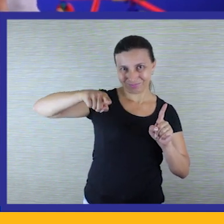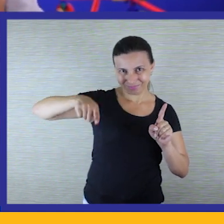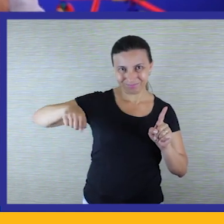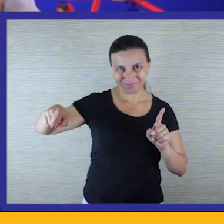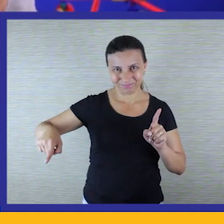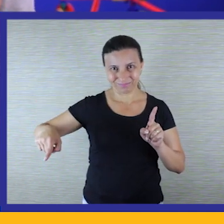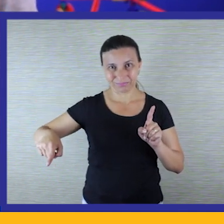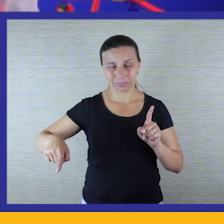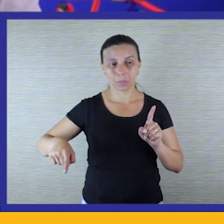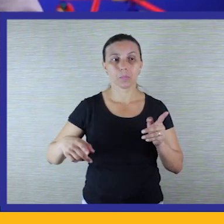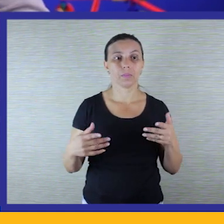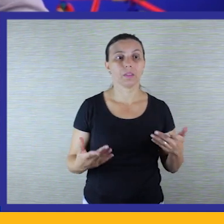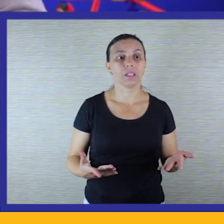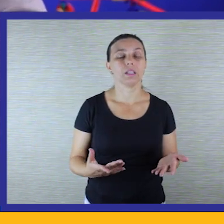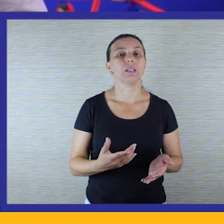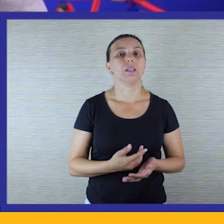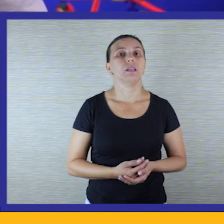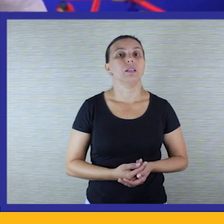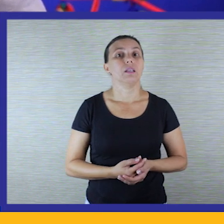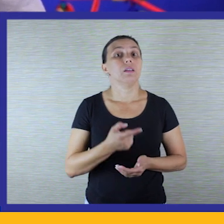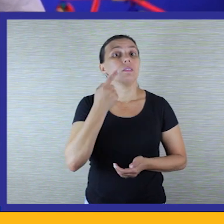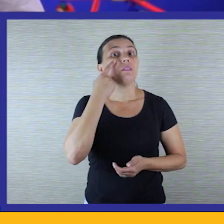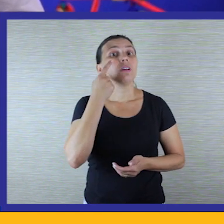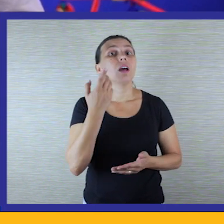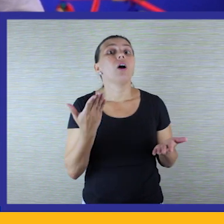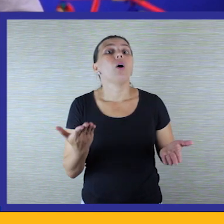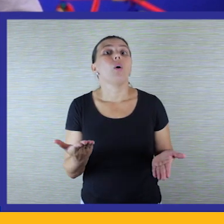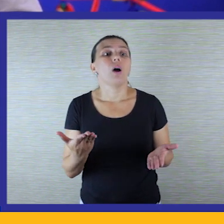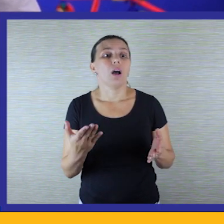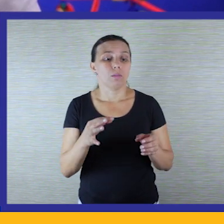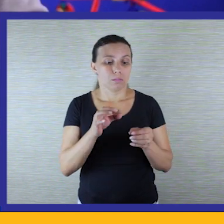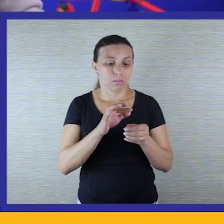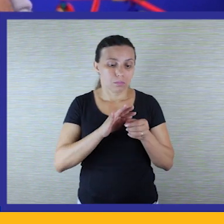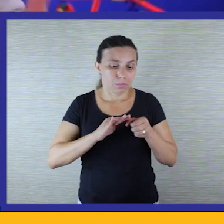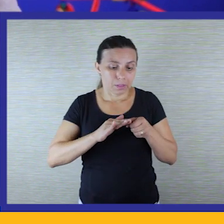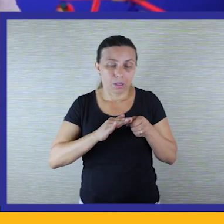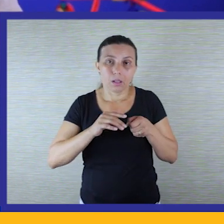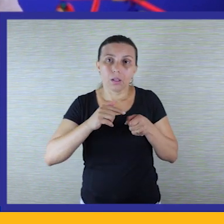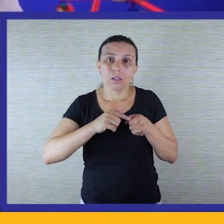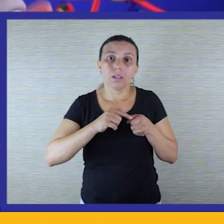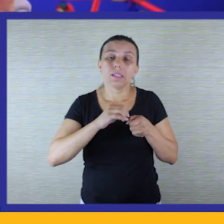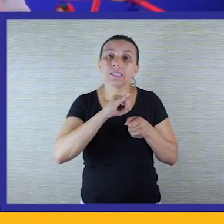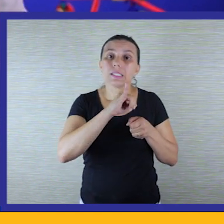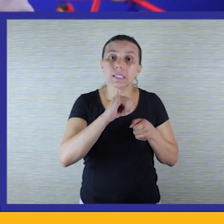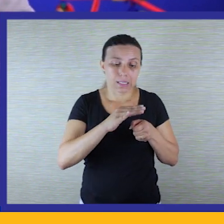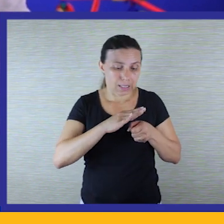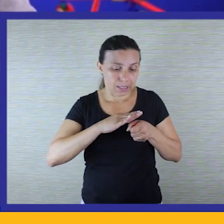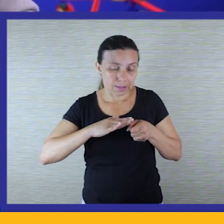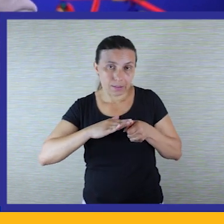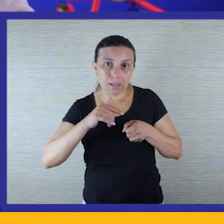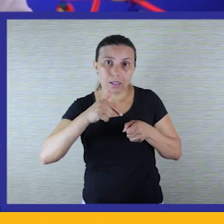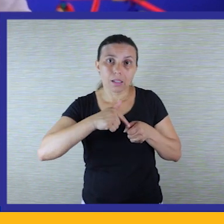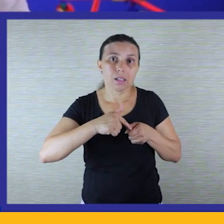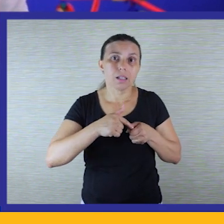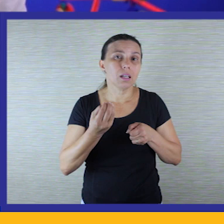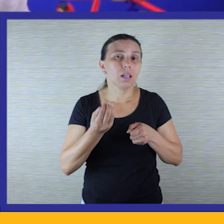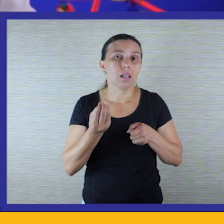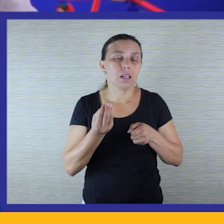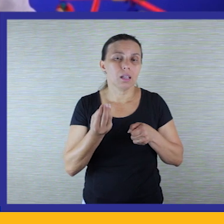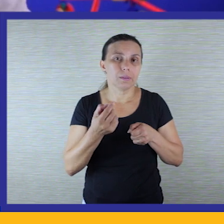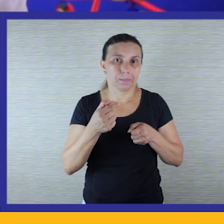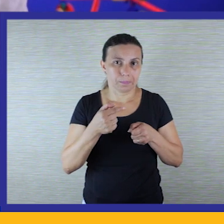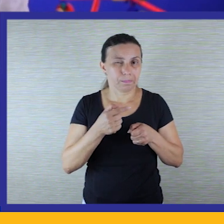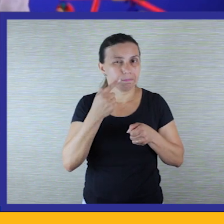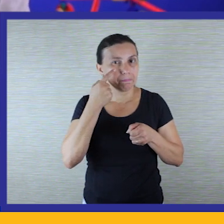de acordo com a temperatura medida na superfície do sensor. No Arduino, usamos uma das entradas